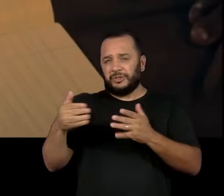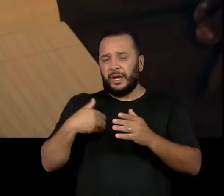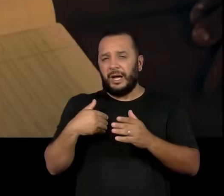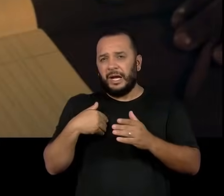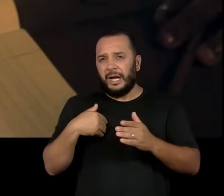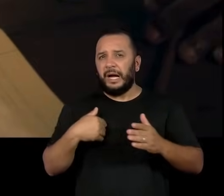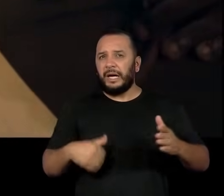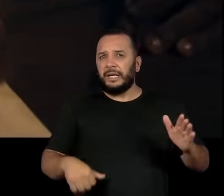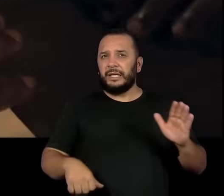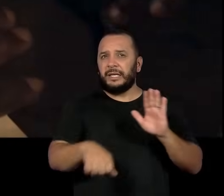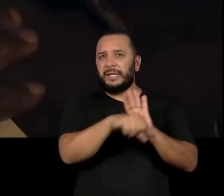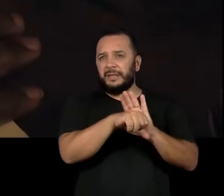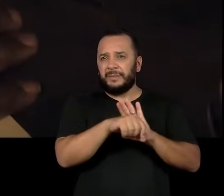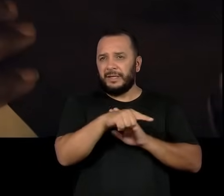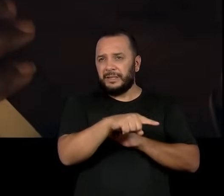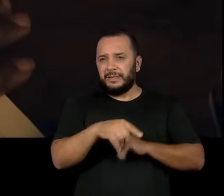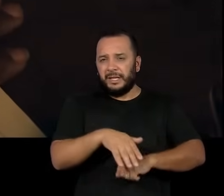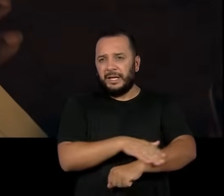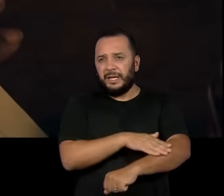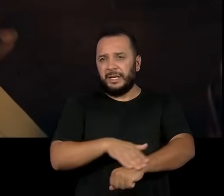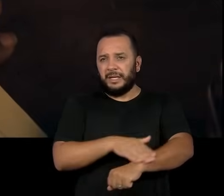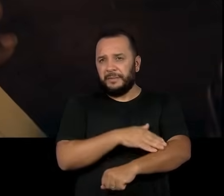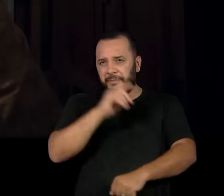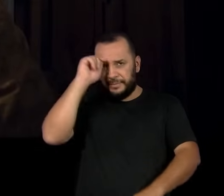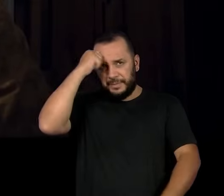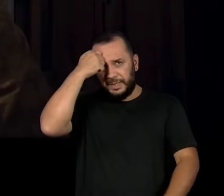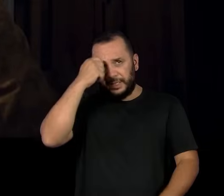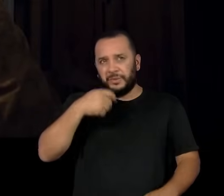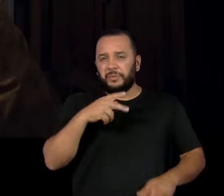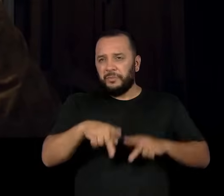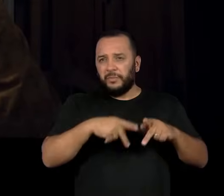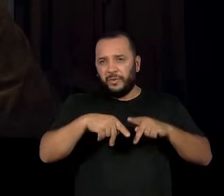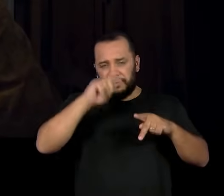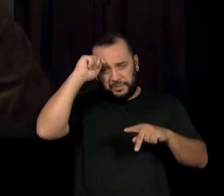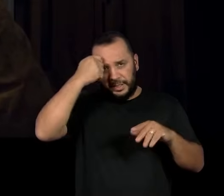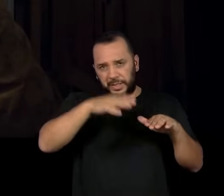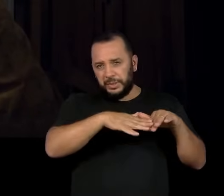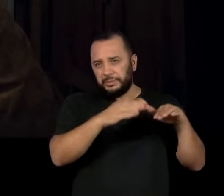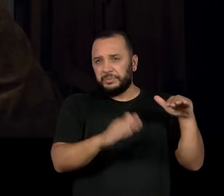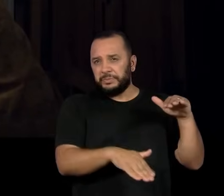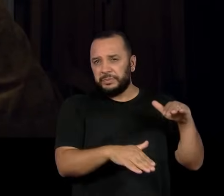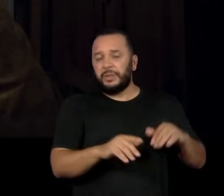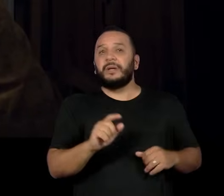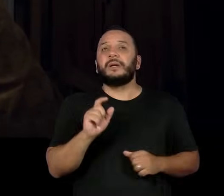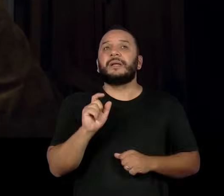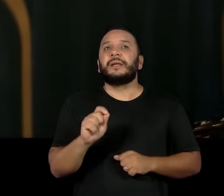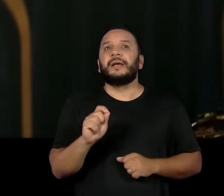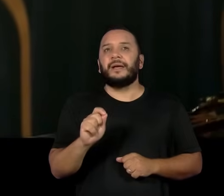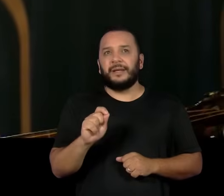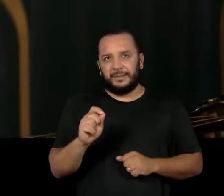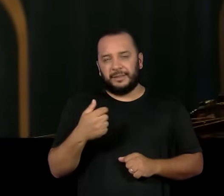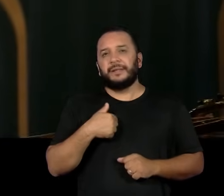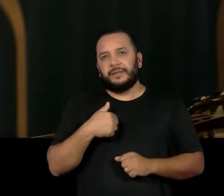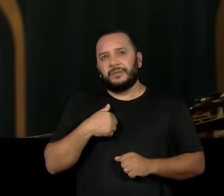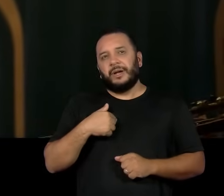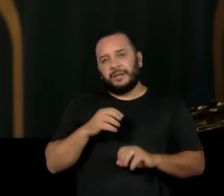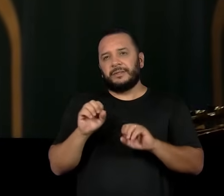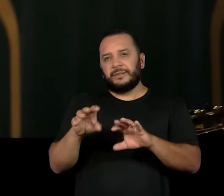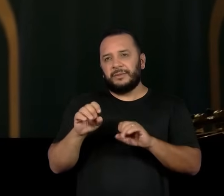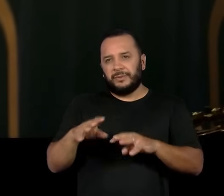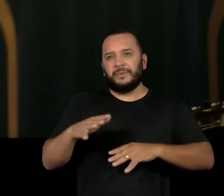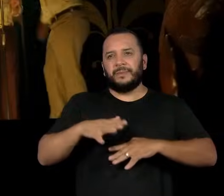criminalizar a nossa cor, para deixar o nosso povo no lugar do subalterno. E quem presenteou a civilização com matemática,